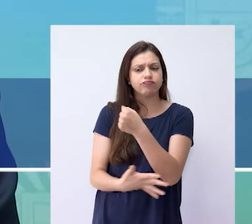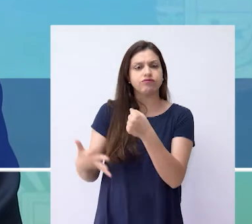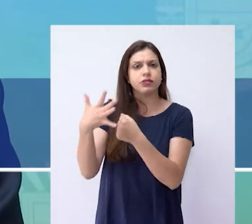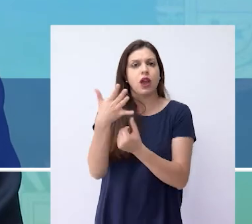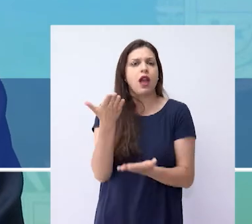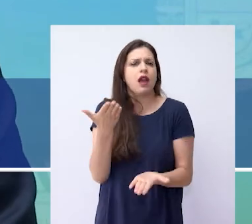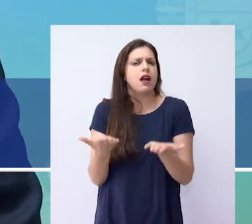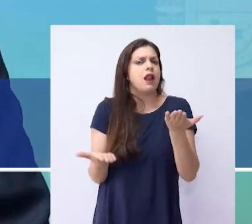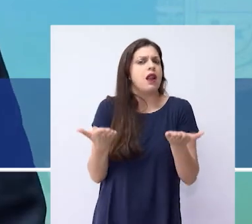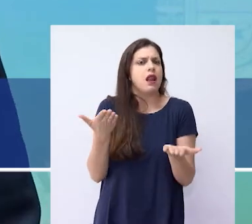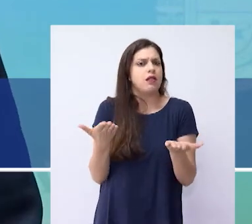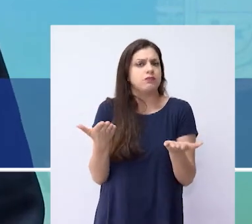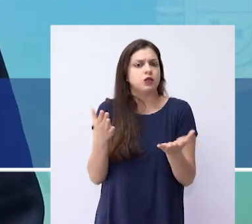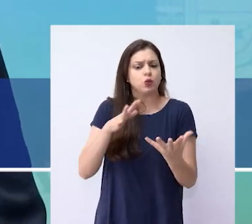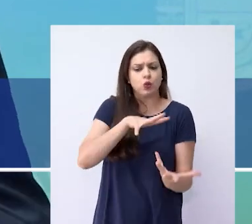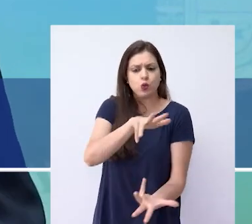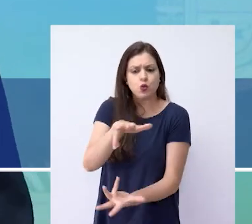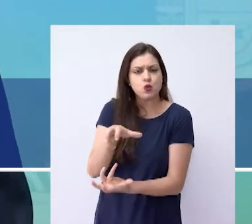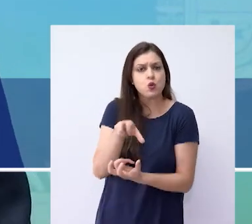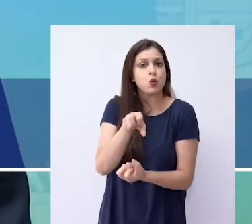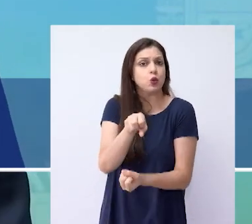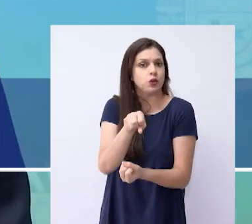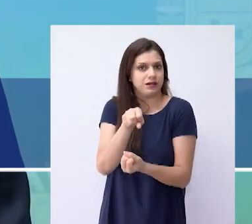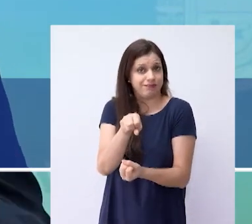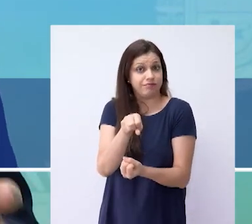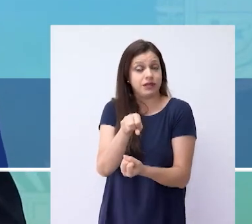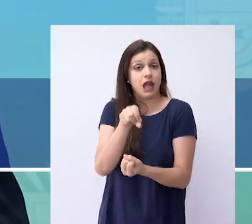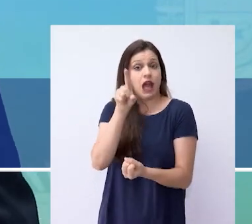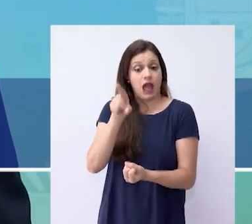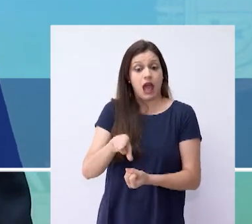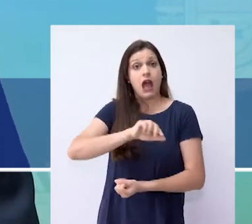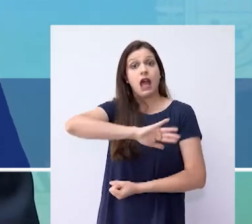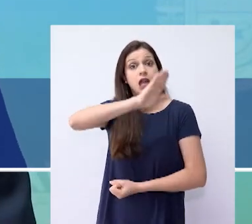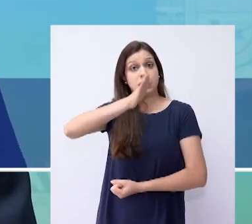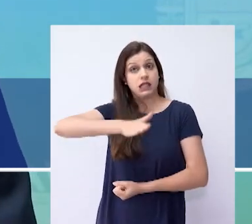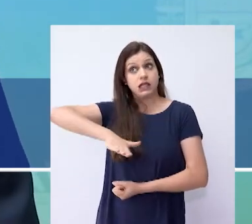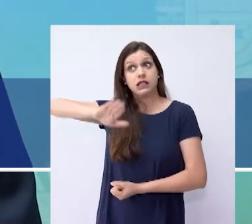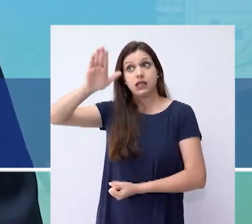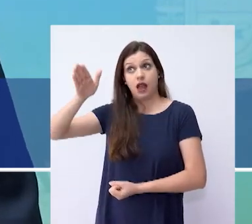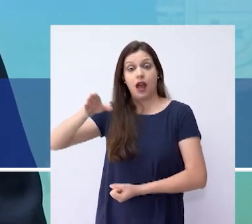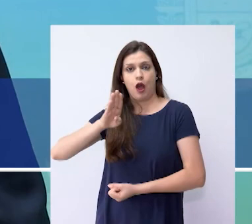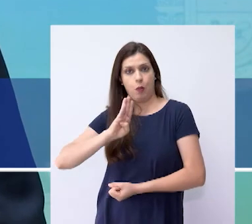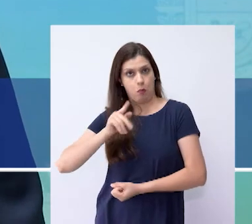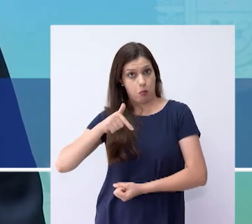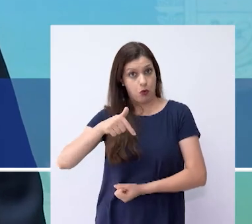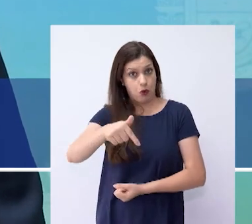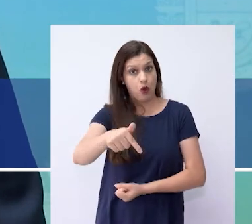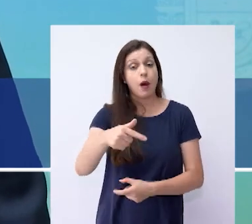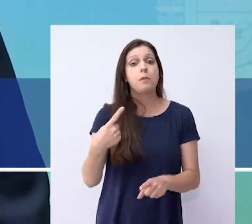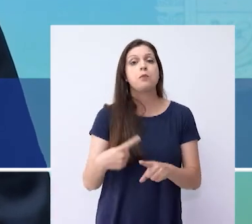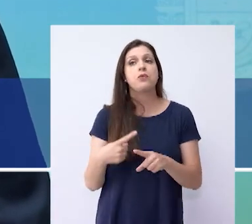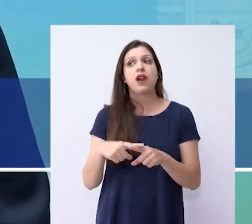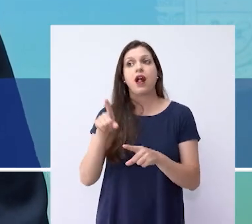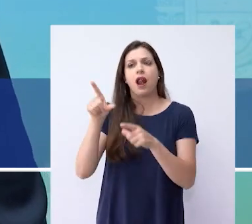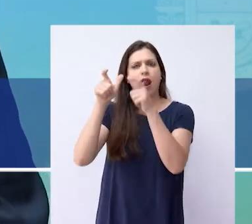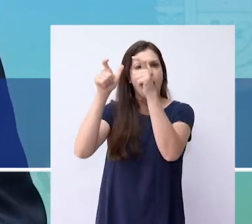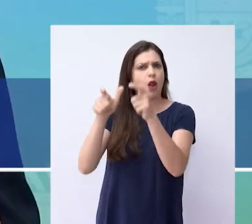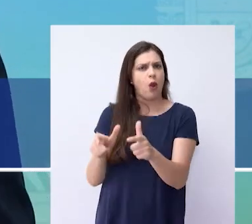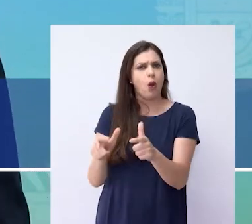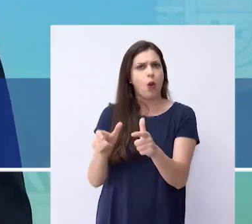preservação, com equilíbrio, com sustentabilidade. E a Serra da Bodoquena, por ser